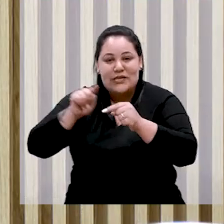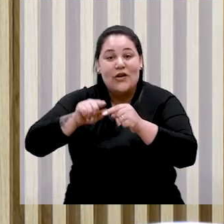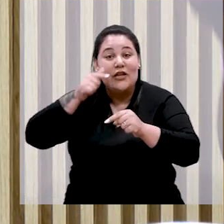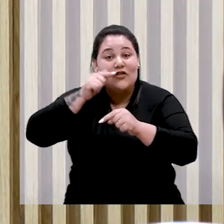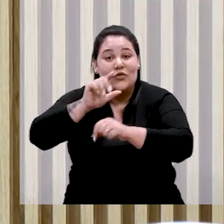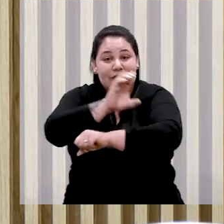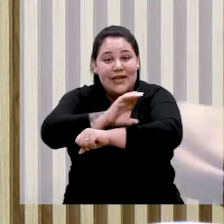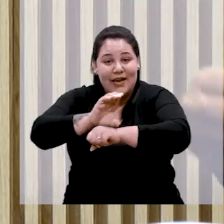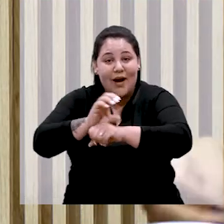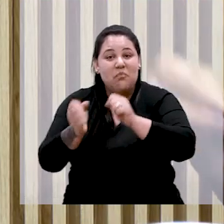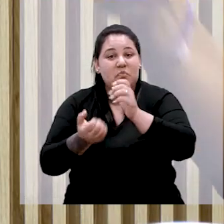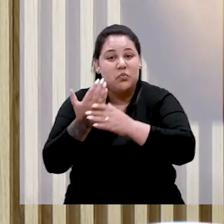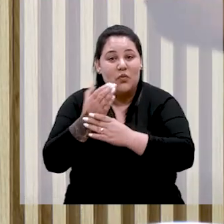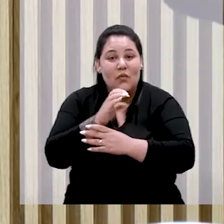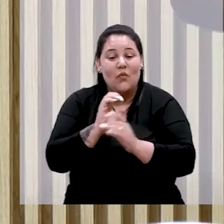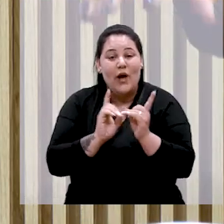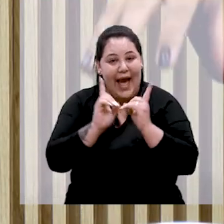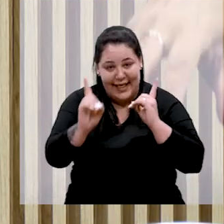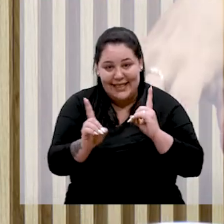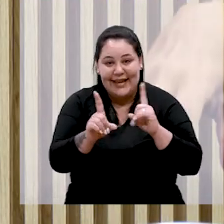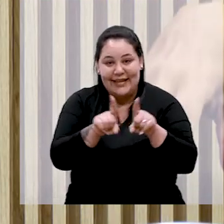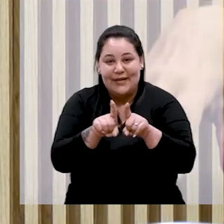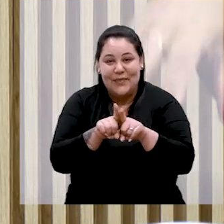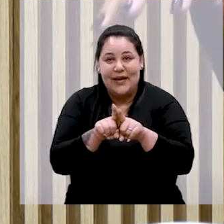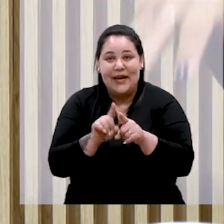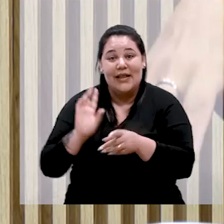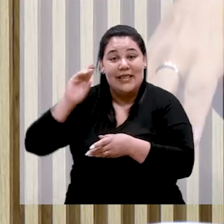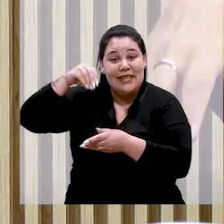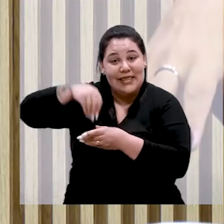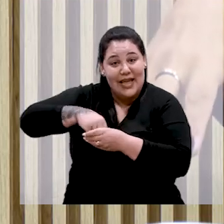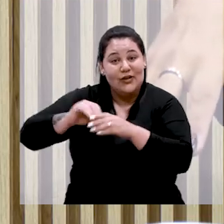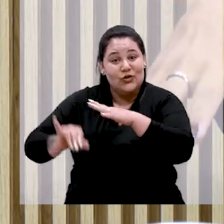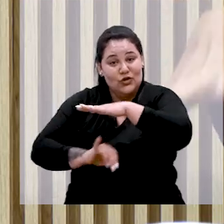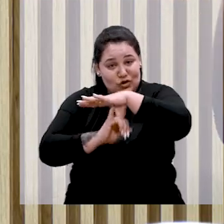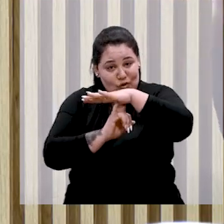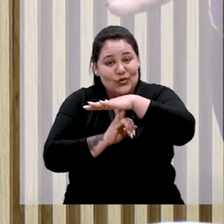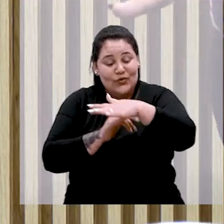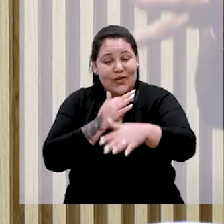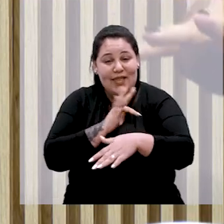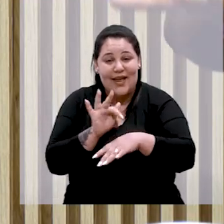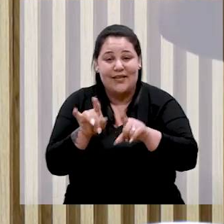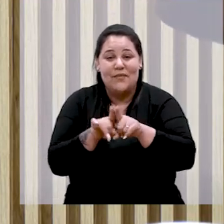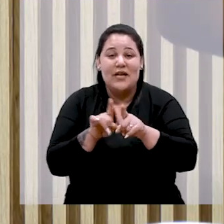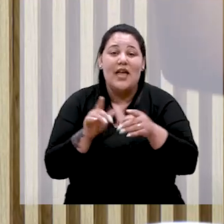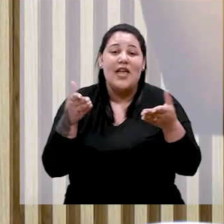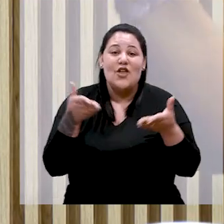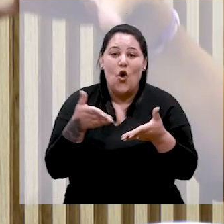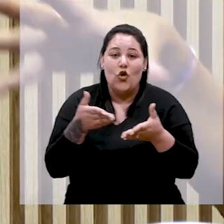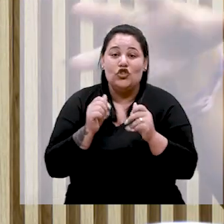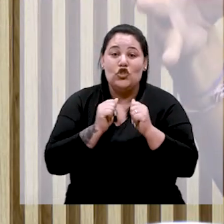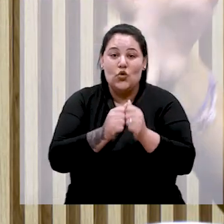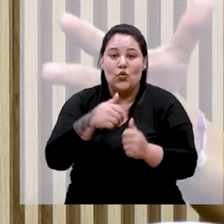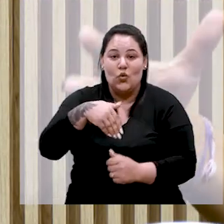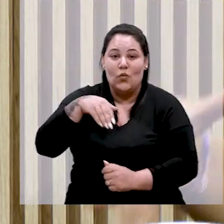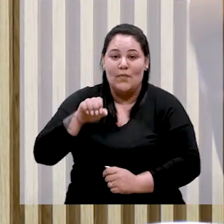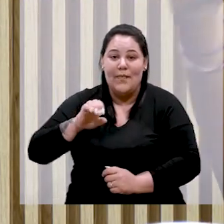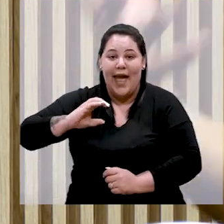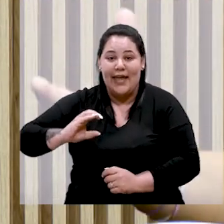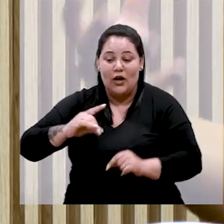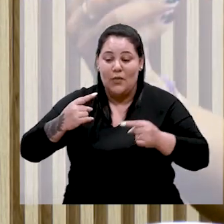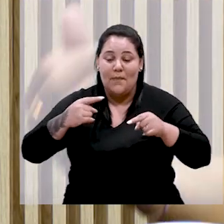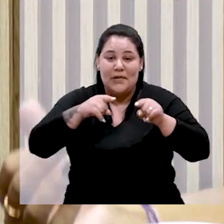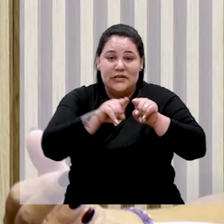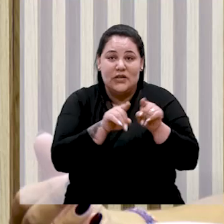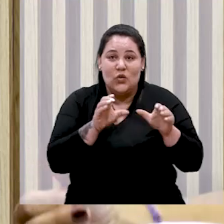um curso online, um curso EAD dentro da plataforma do Instituto Federal de Educação, e hoje na plataforma, inclusive, do MEC,